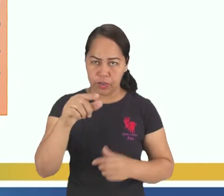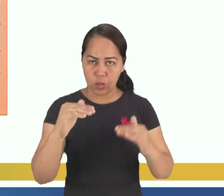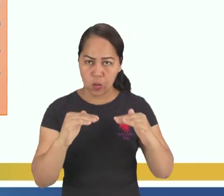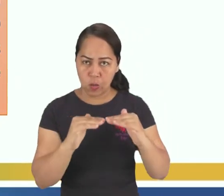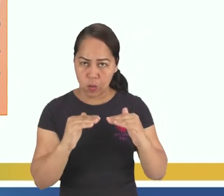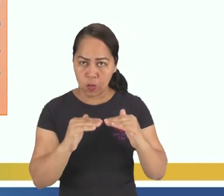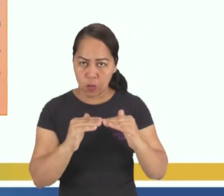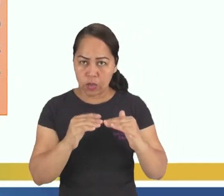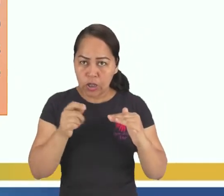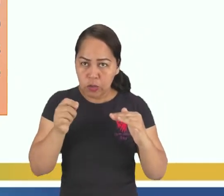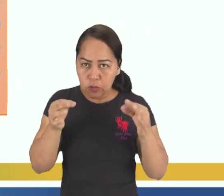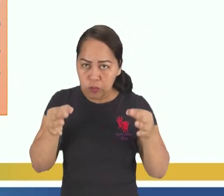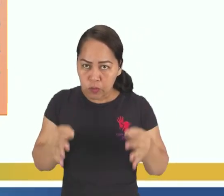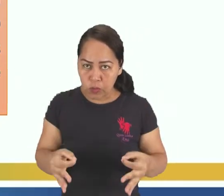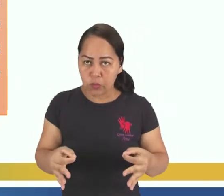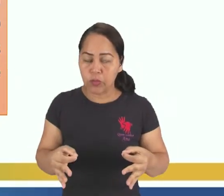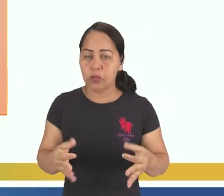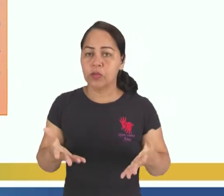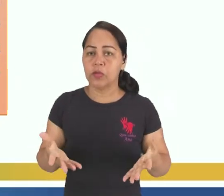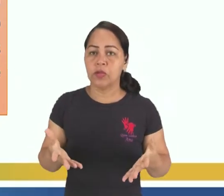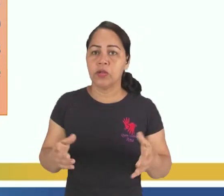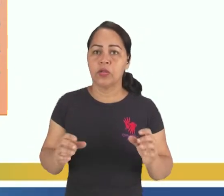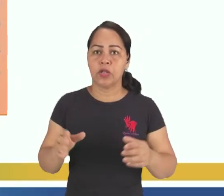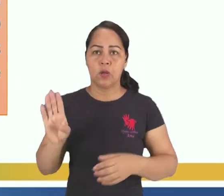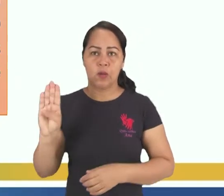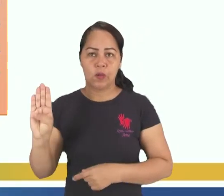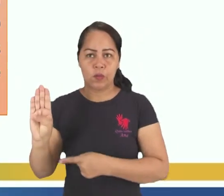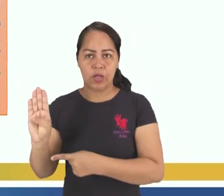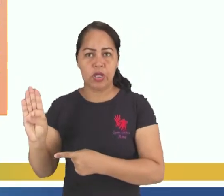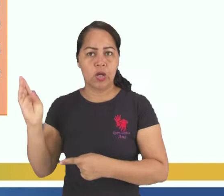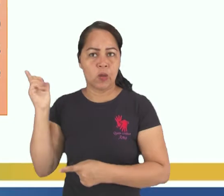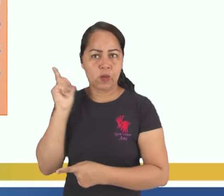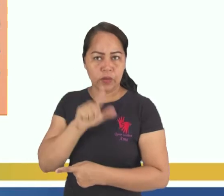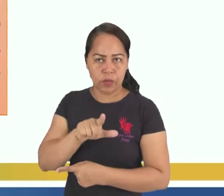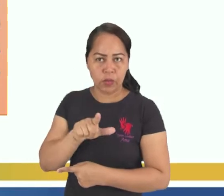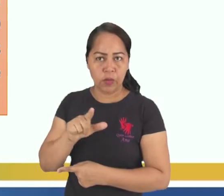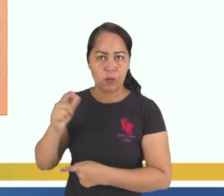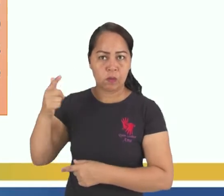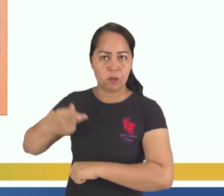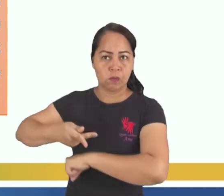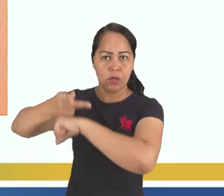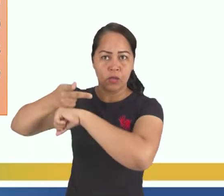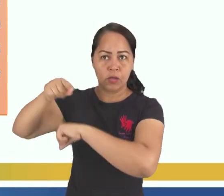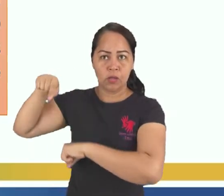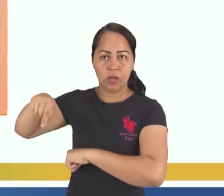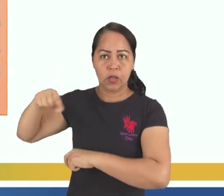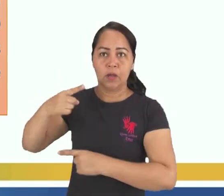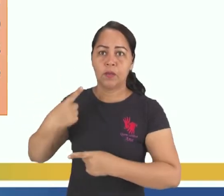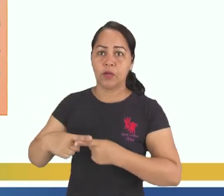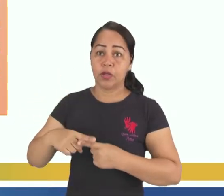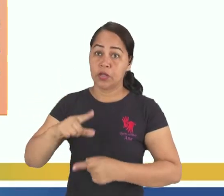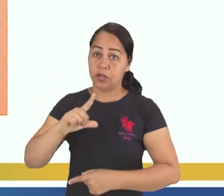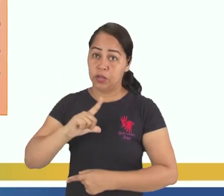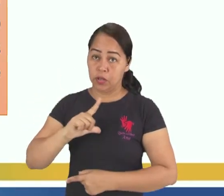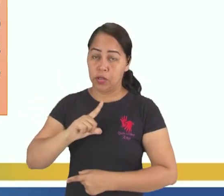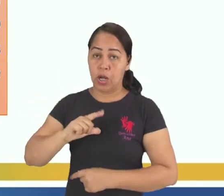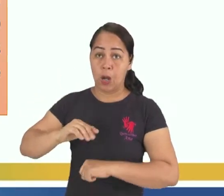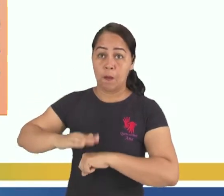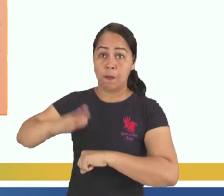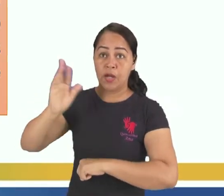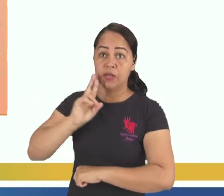bem justo, considerarmos diretamente a equipe B como campeã? Por quê? Porque por mais que a equipe B tenha acertado